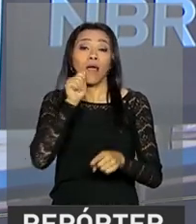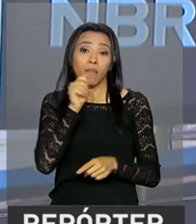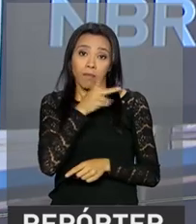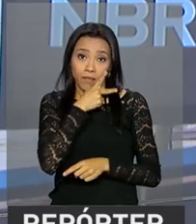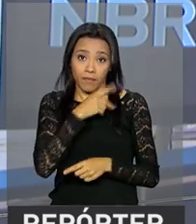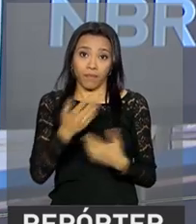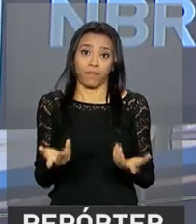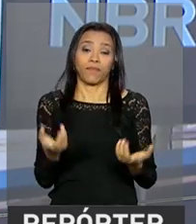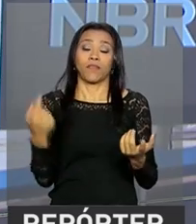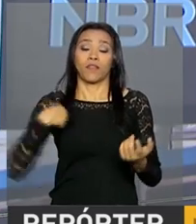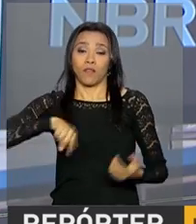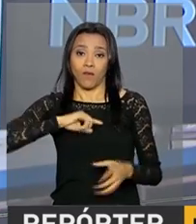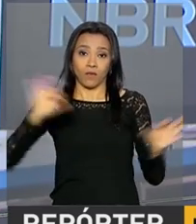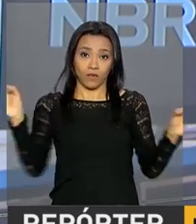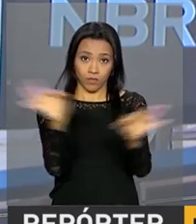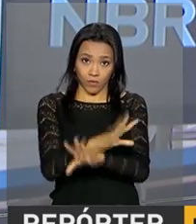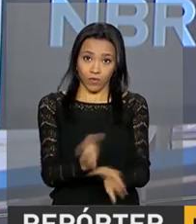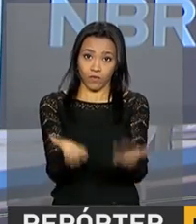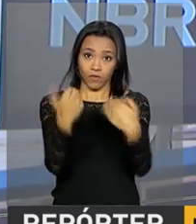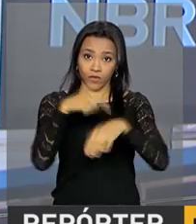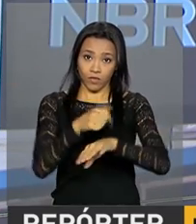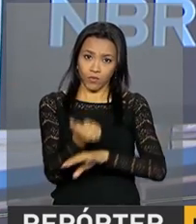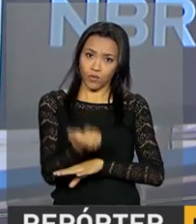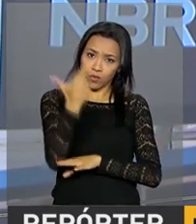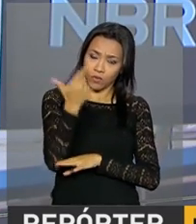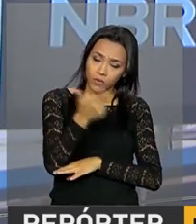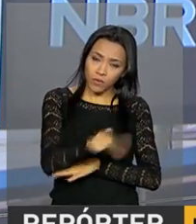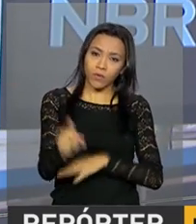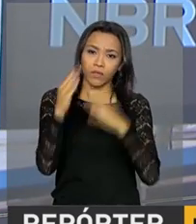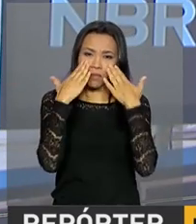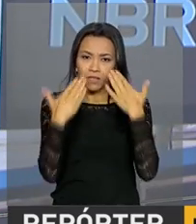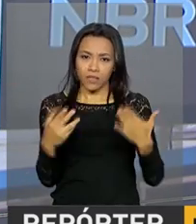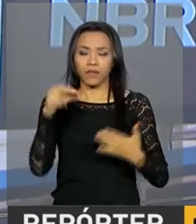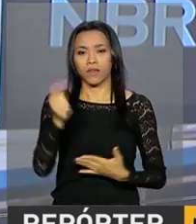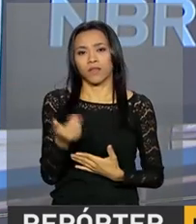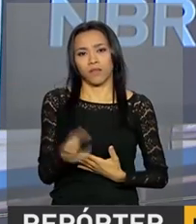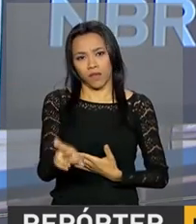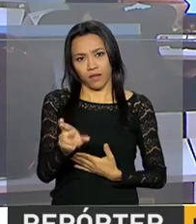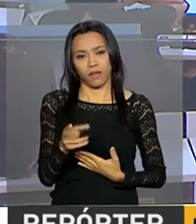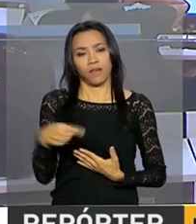nós ficamos por aqui, voltamos ao meio-dia na próxima edição do Repórter